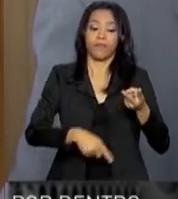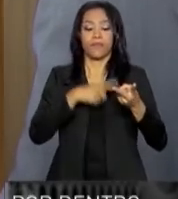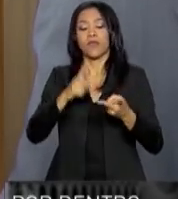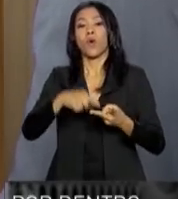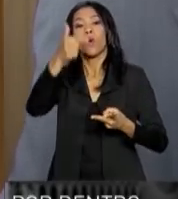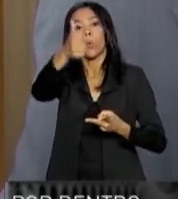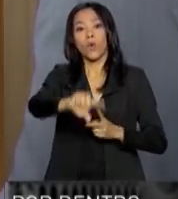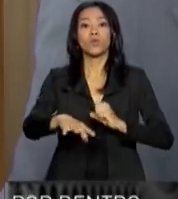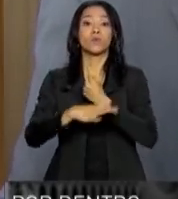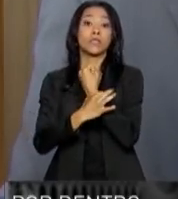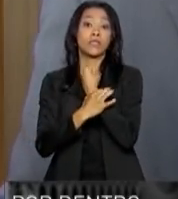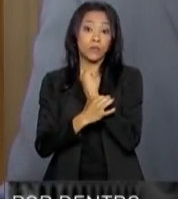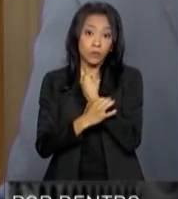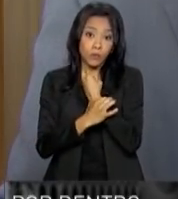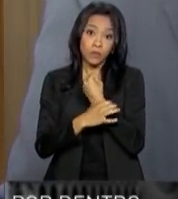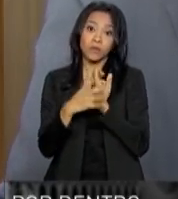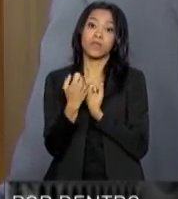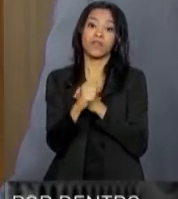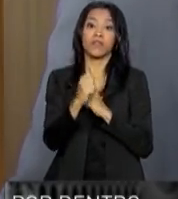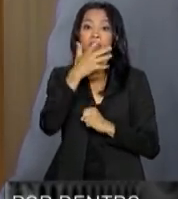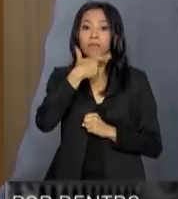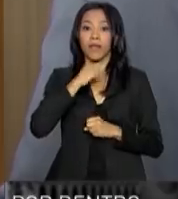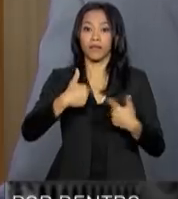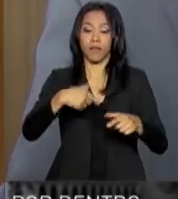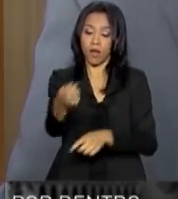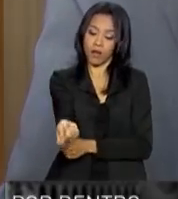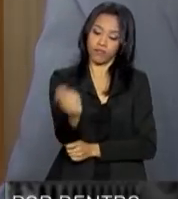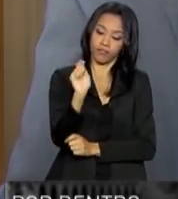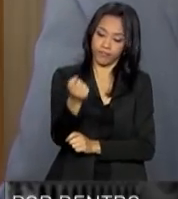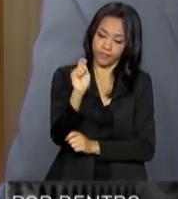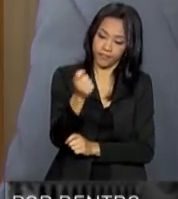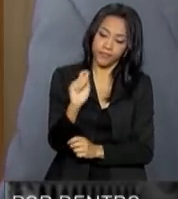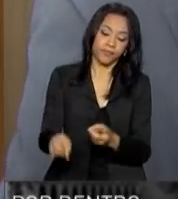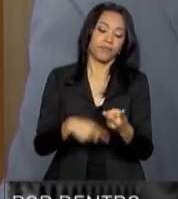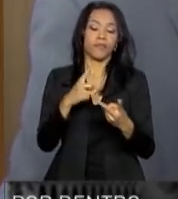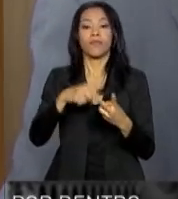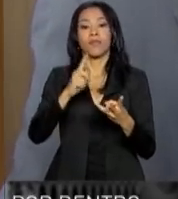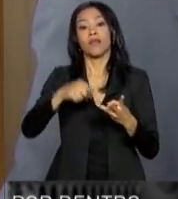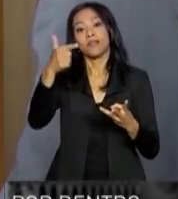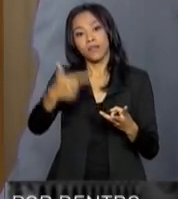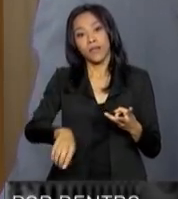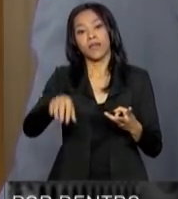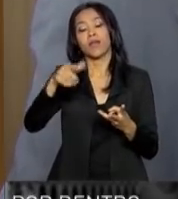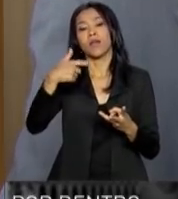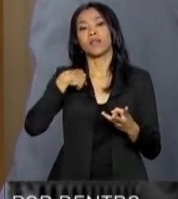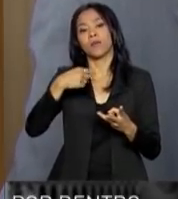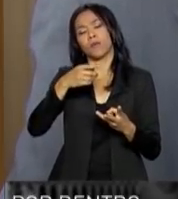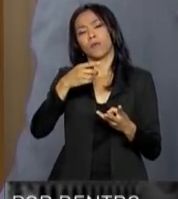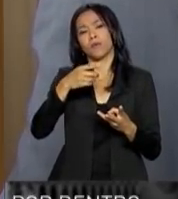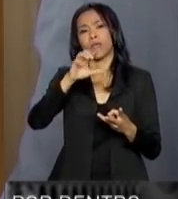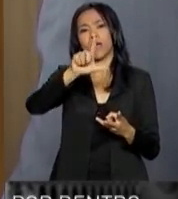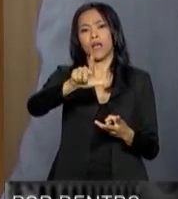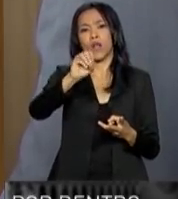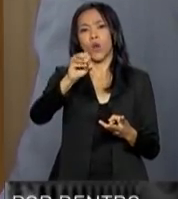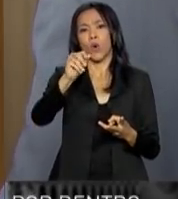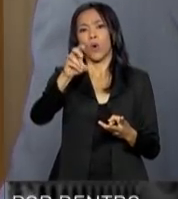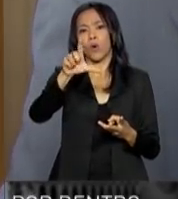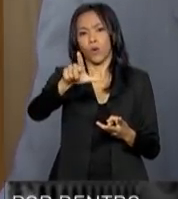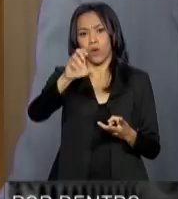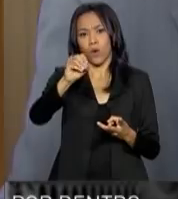pescador artesanal os benefícios assistenciais da da loas lei orgânica da assistência social para